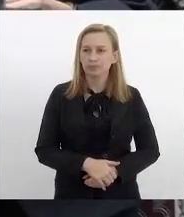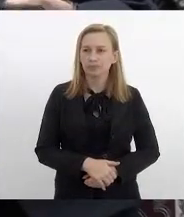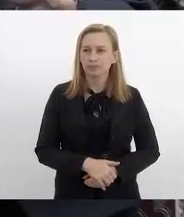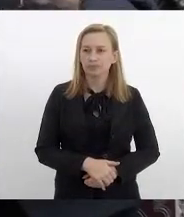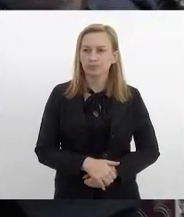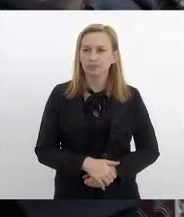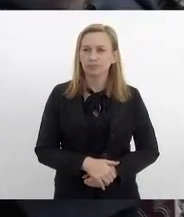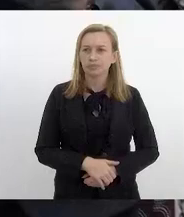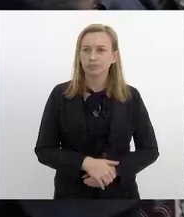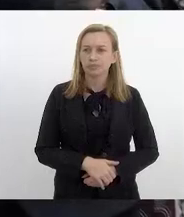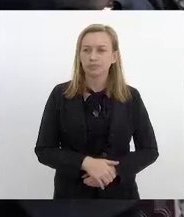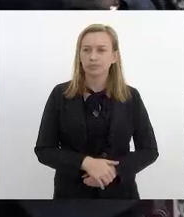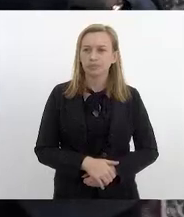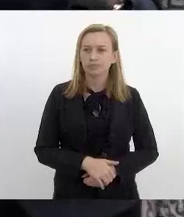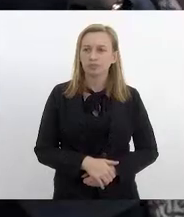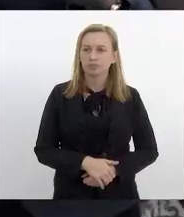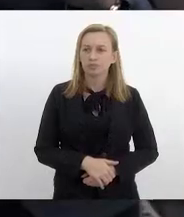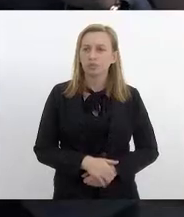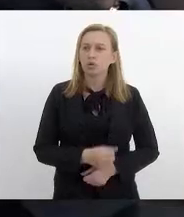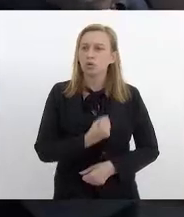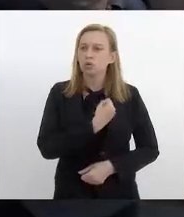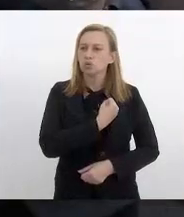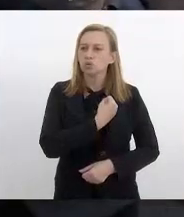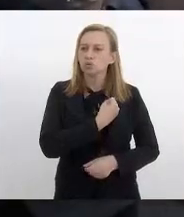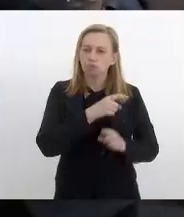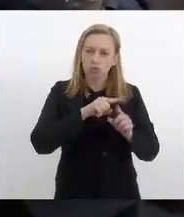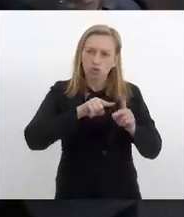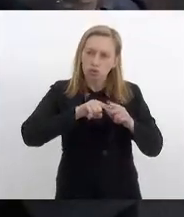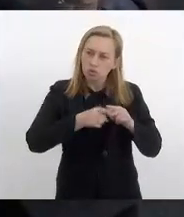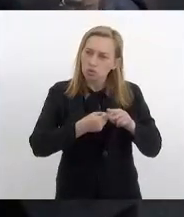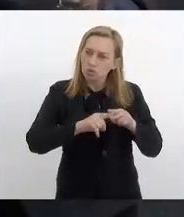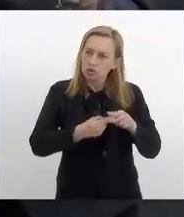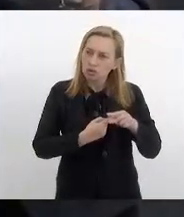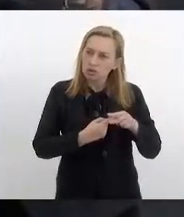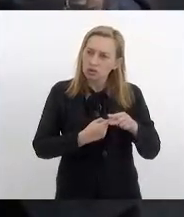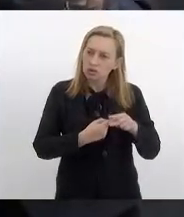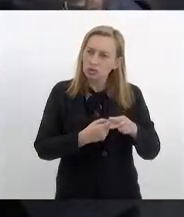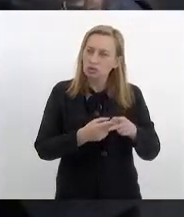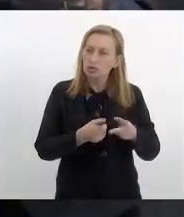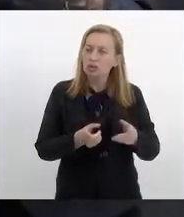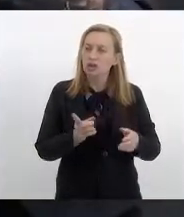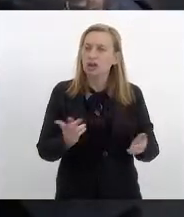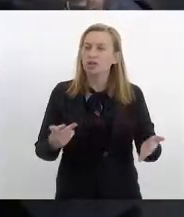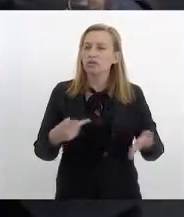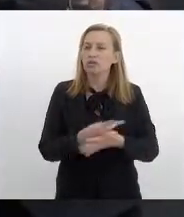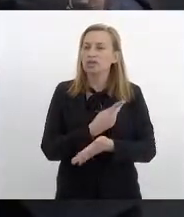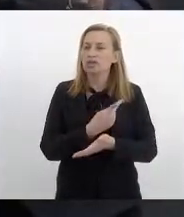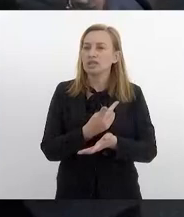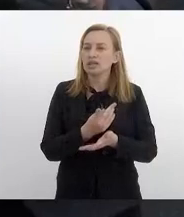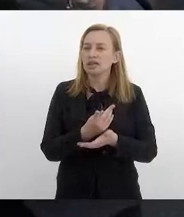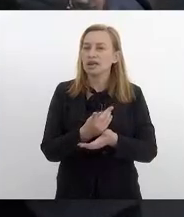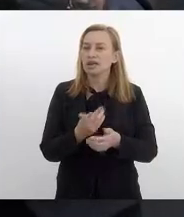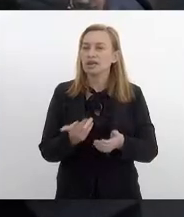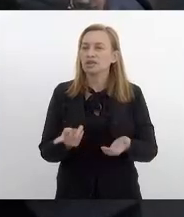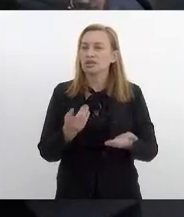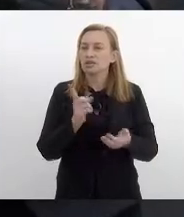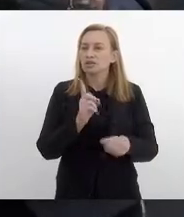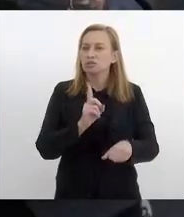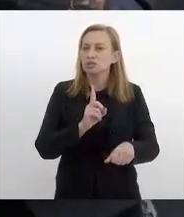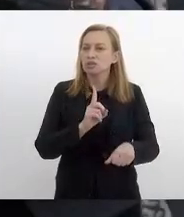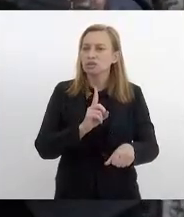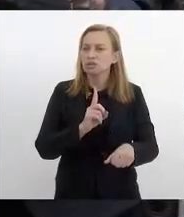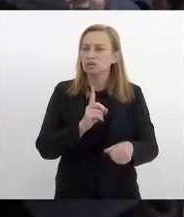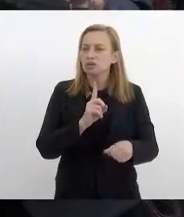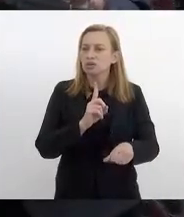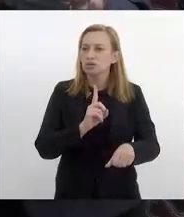O índice de reajuste incidirá sobre o vencimento do servidor, assim considerado